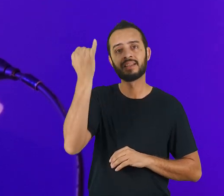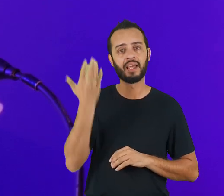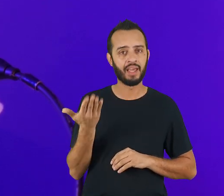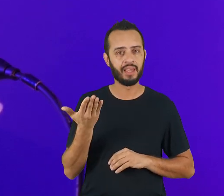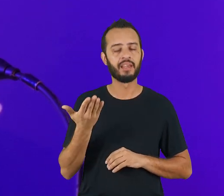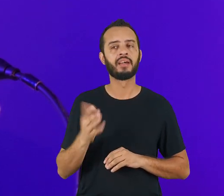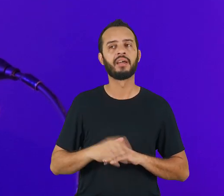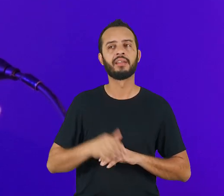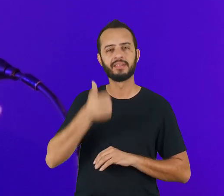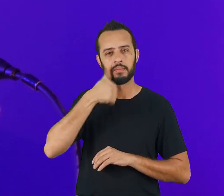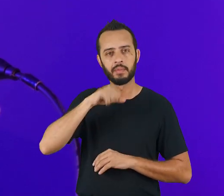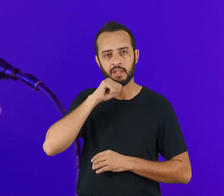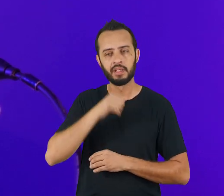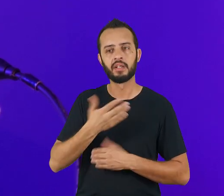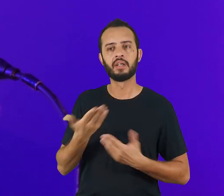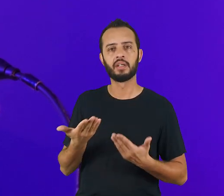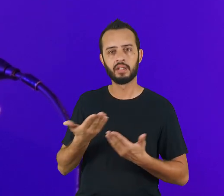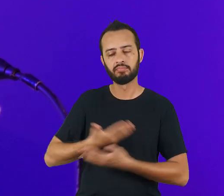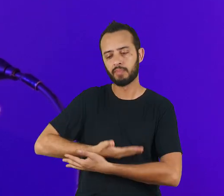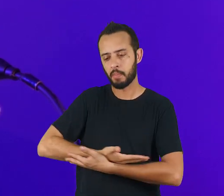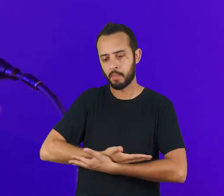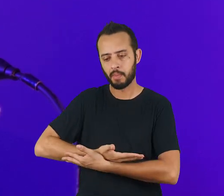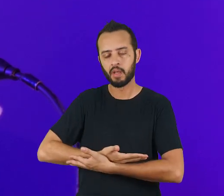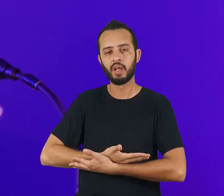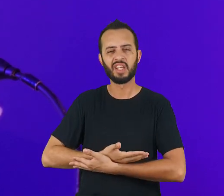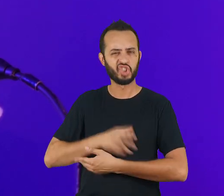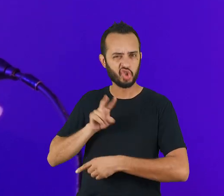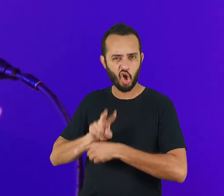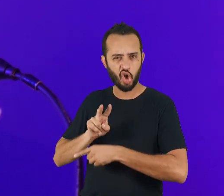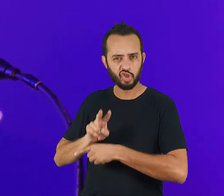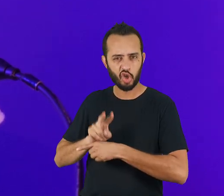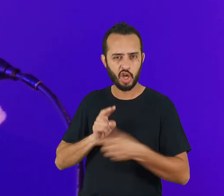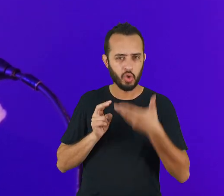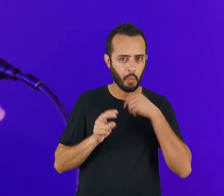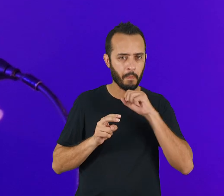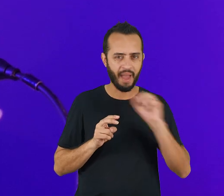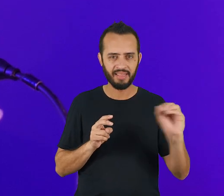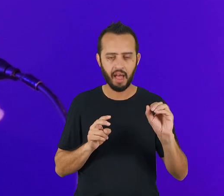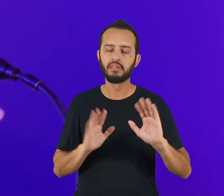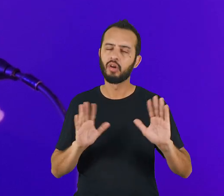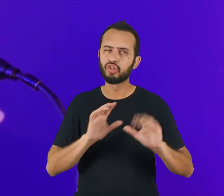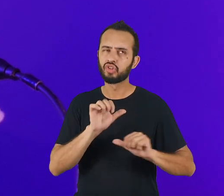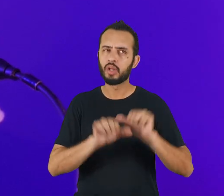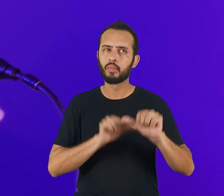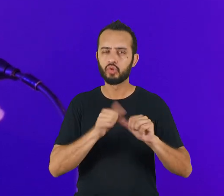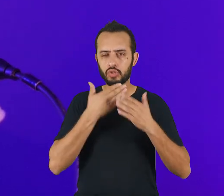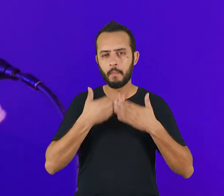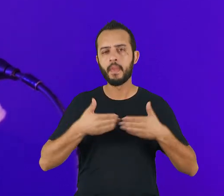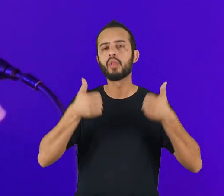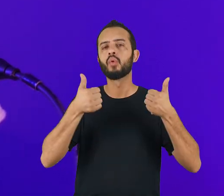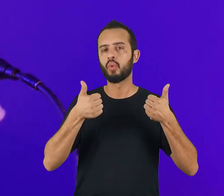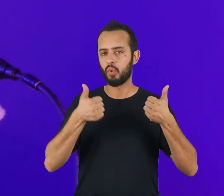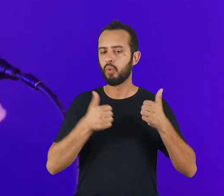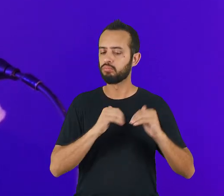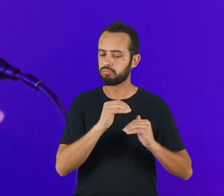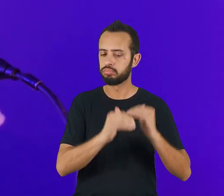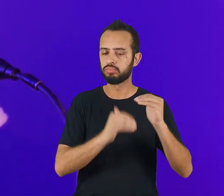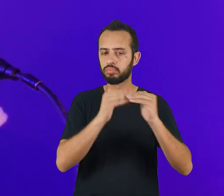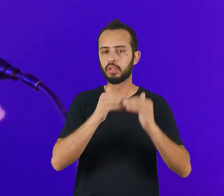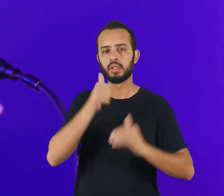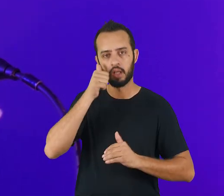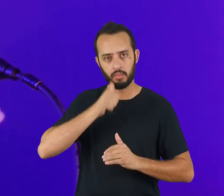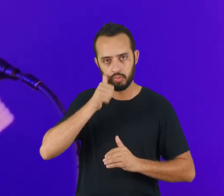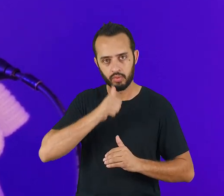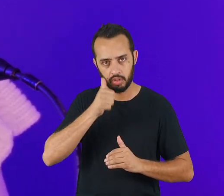né da Maternidade ela veio se construindo Eu acho que já melhorou muito já tá sendo visto um pouco mais com naturalidade isso então que a